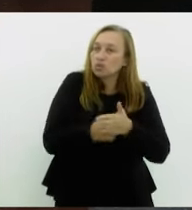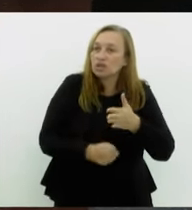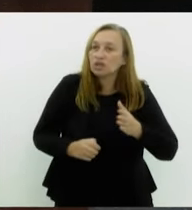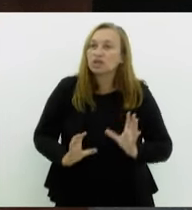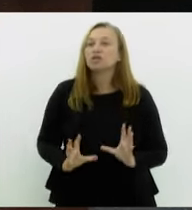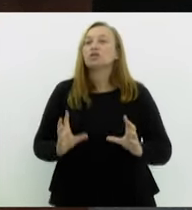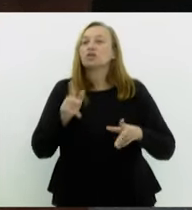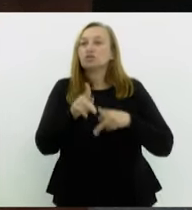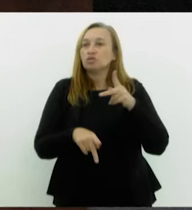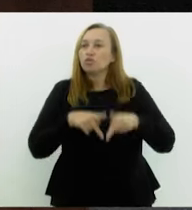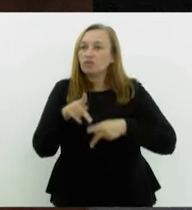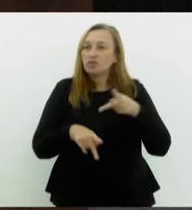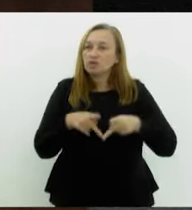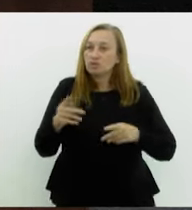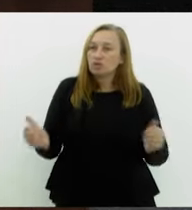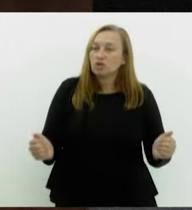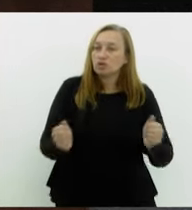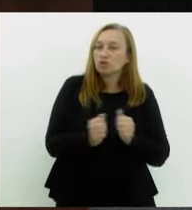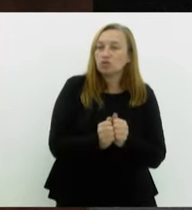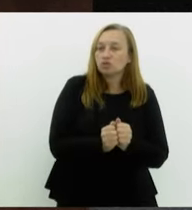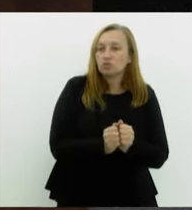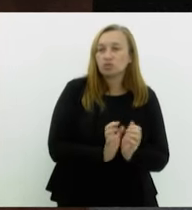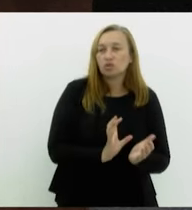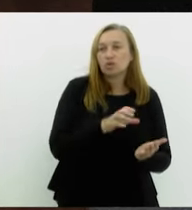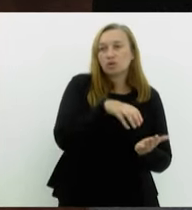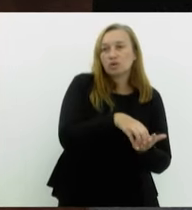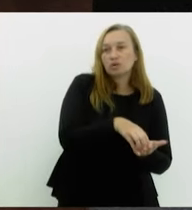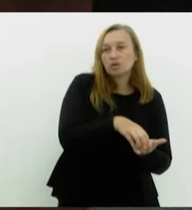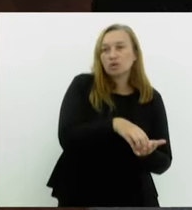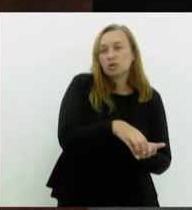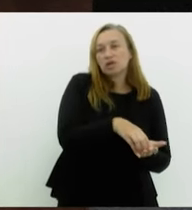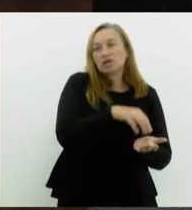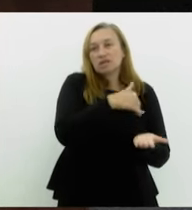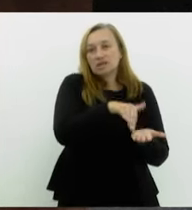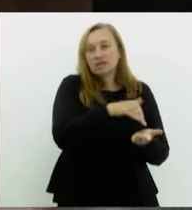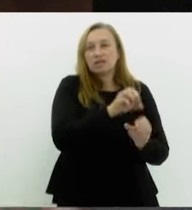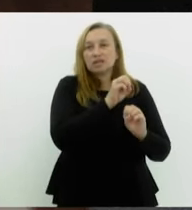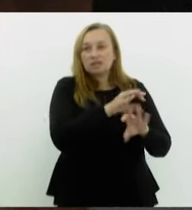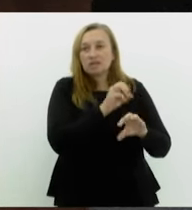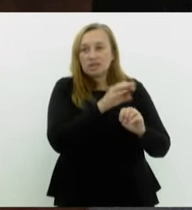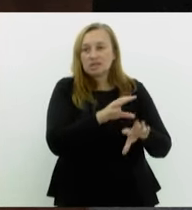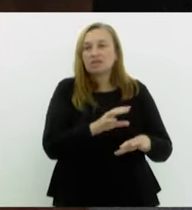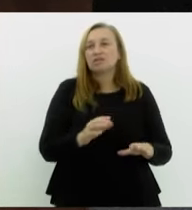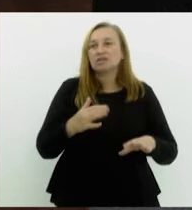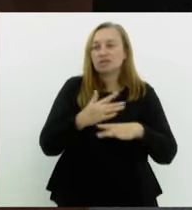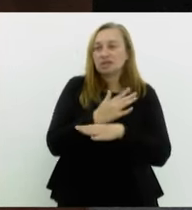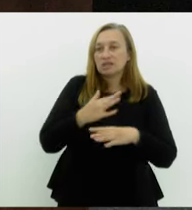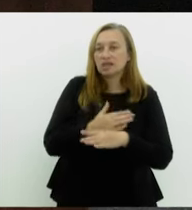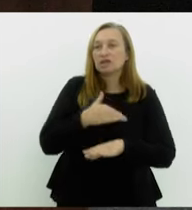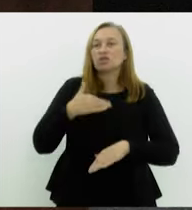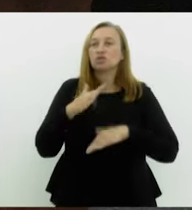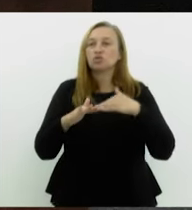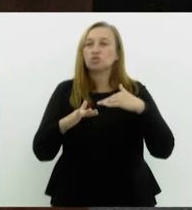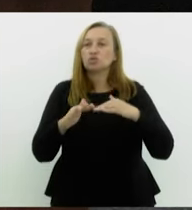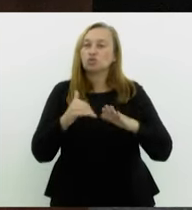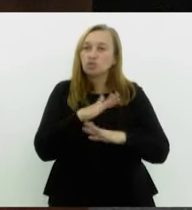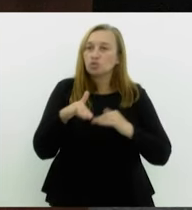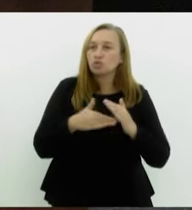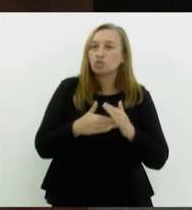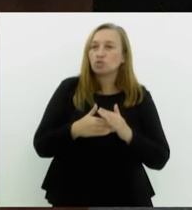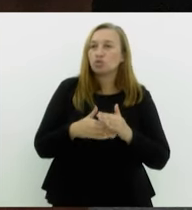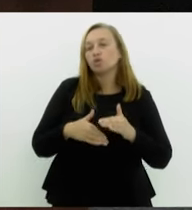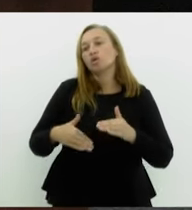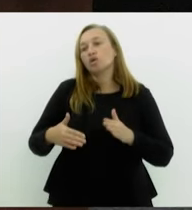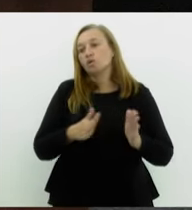categoria junto ao núcleo regional do CEP ali na cidade, que participou de todo o processo de consulta, discussão e da